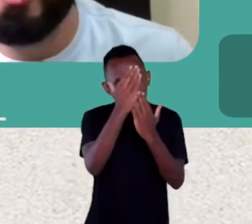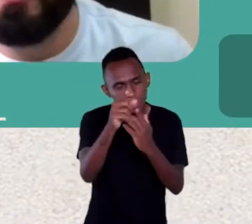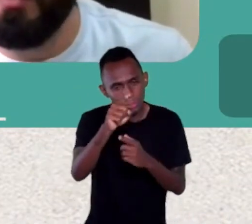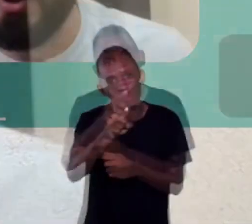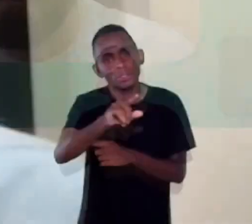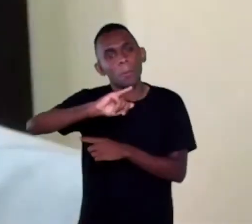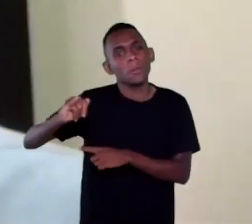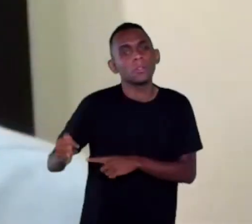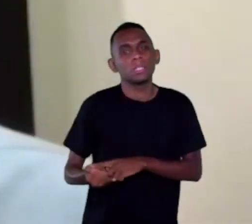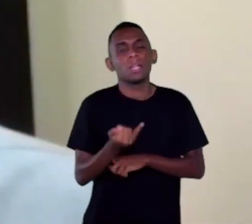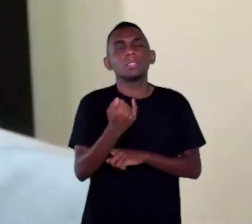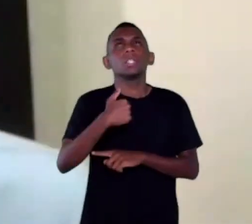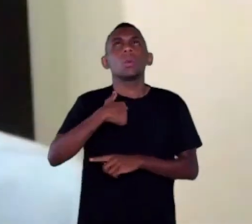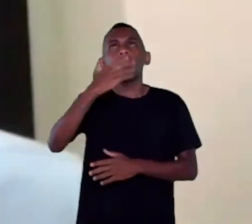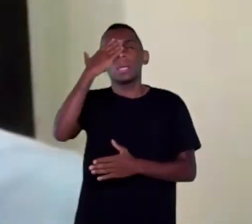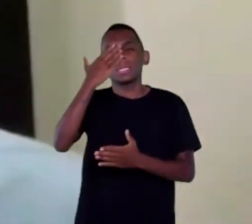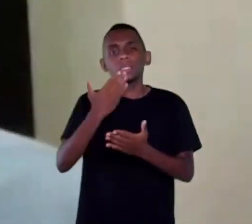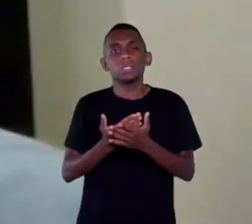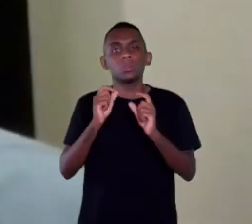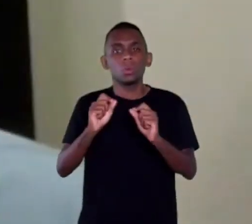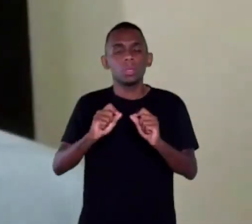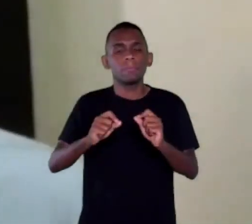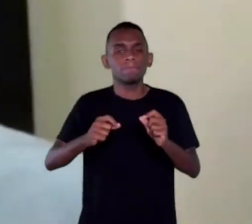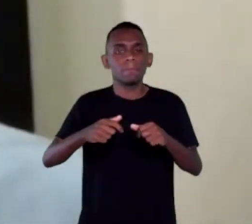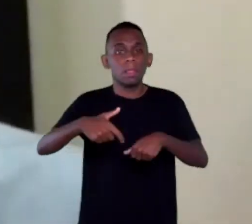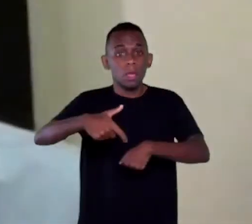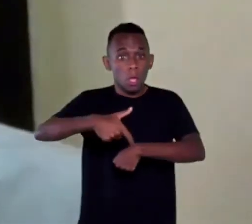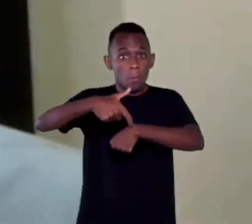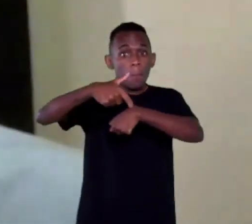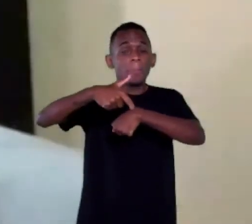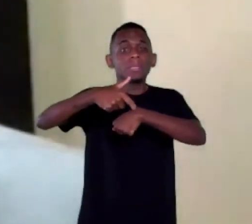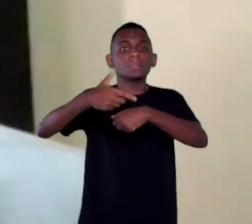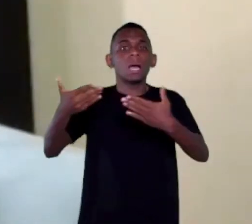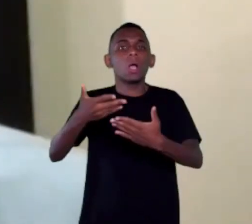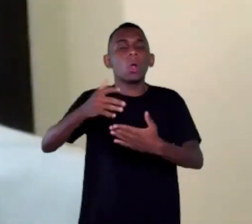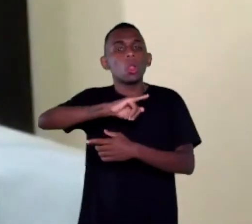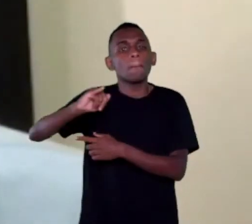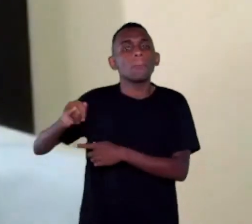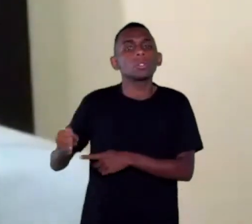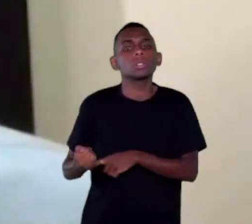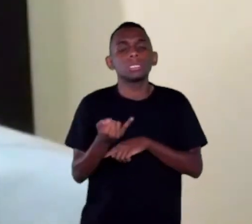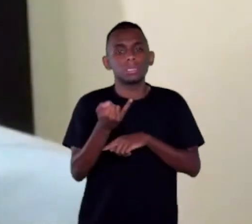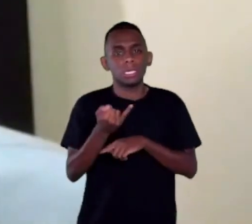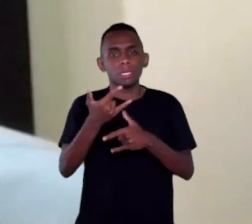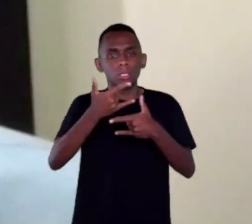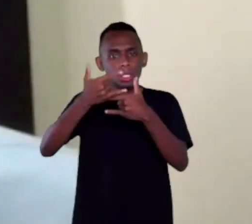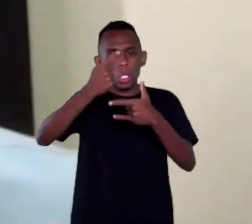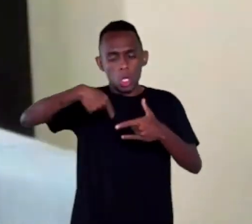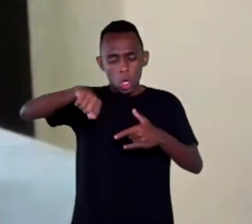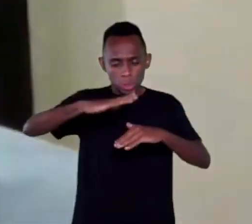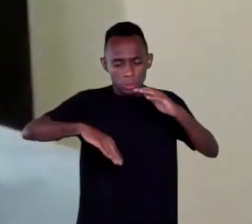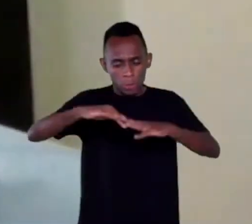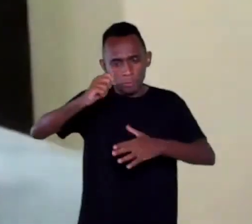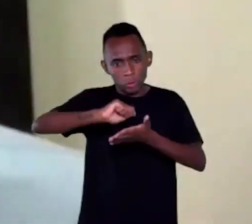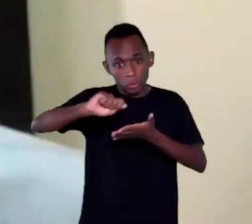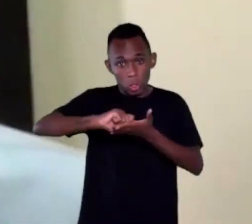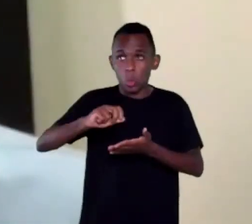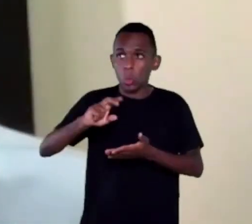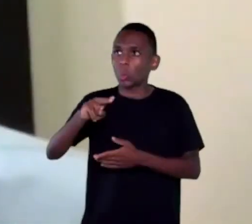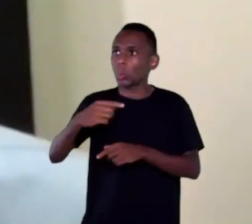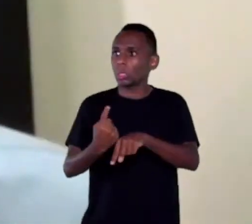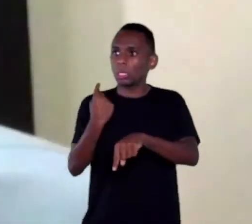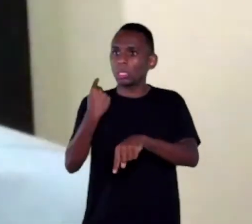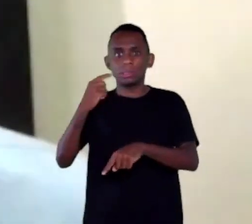Josana. Eu acho que foi o espaço que vocês estão dando para a gente, que que é escritor. Eu nunca pensei,